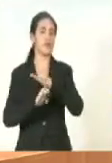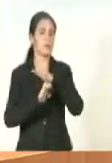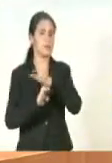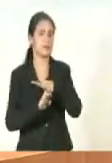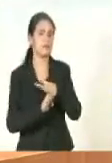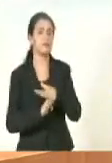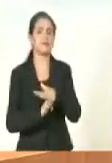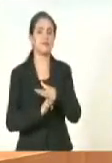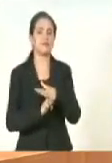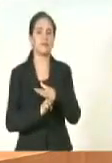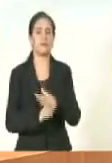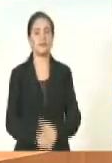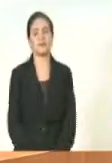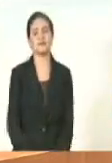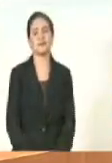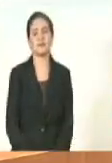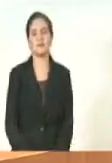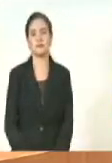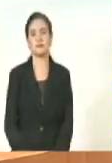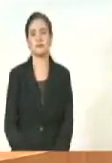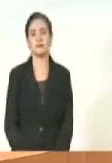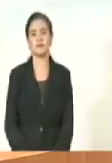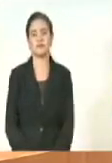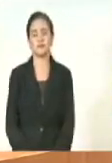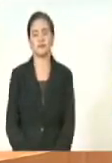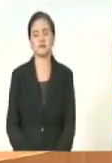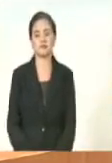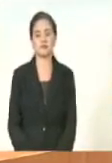empreendedora. Nós queremos,